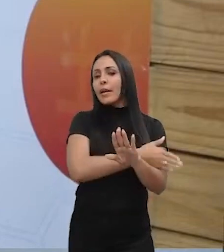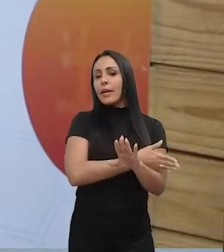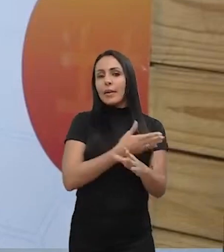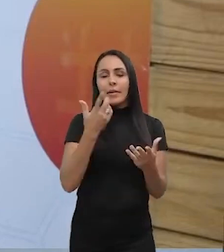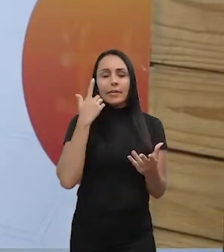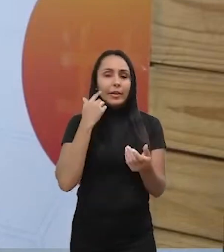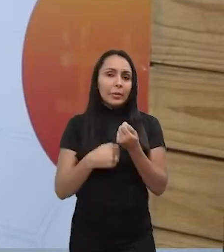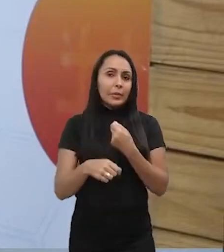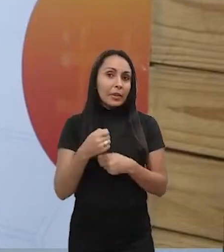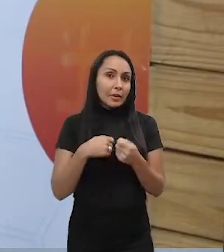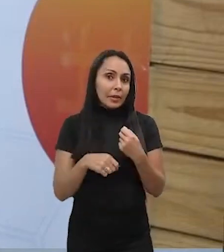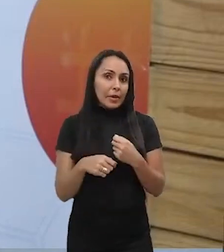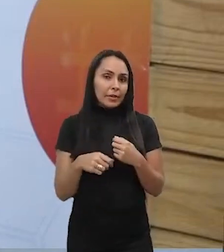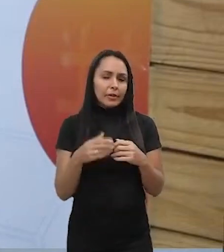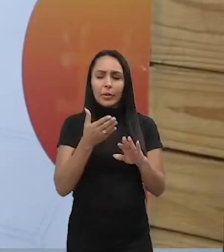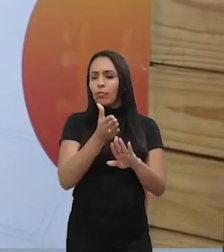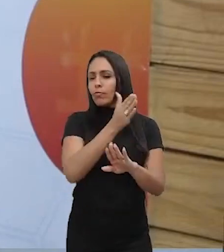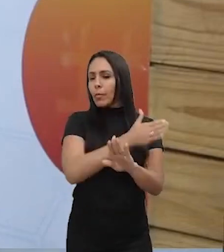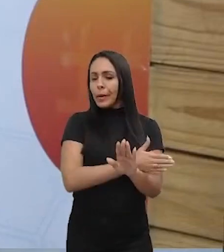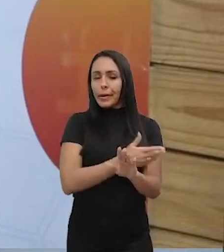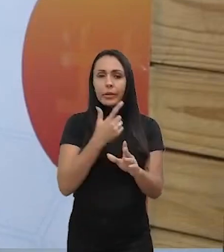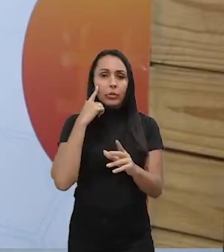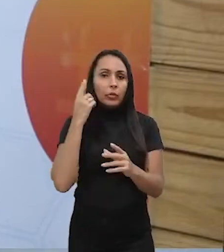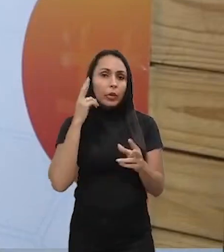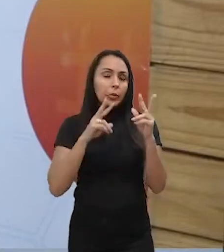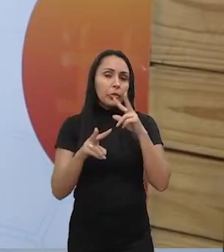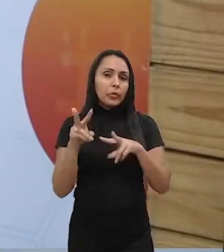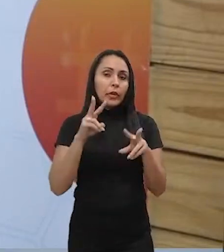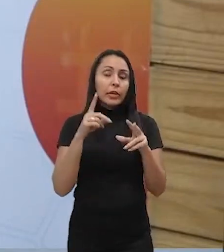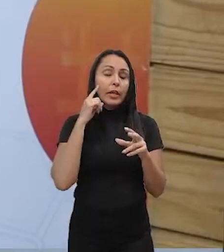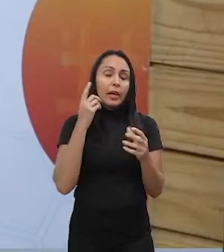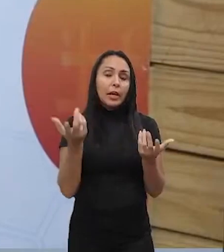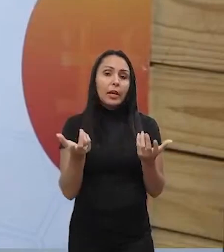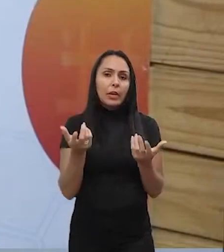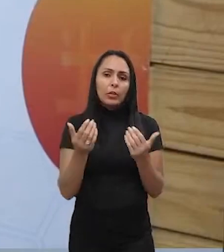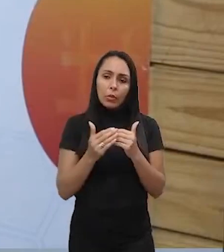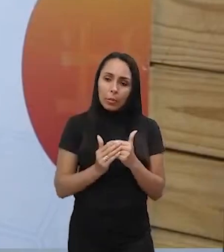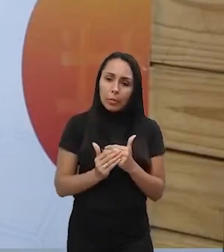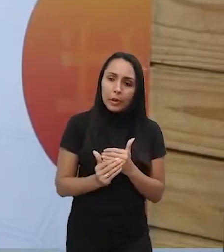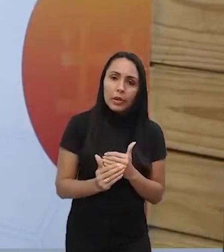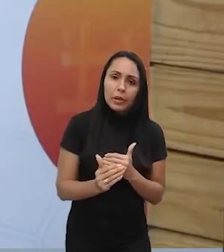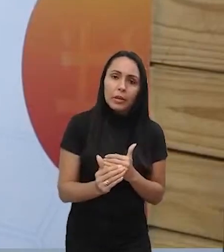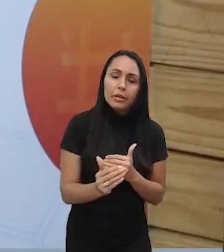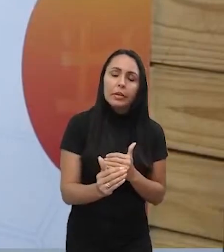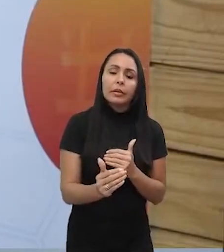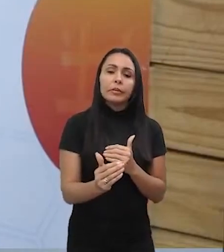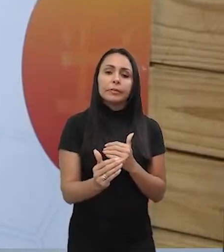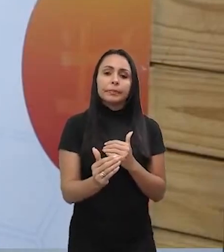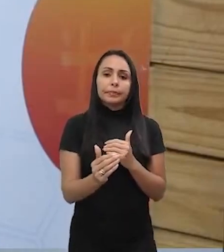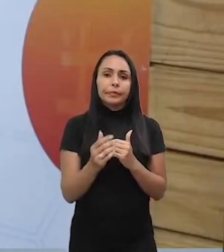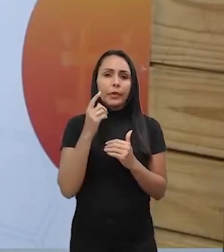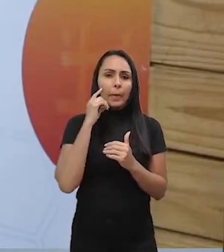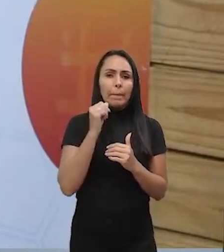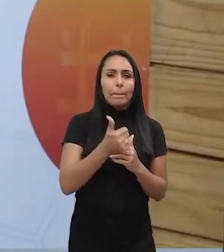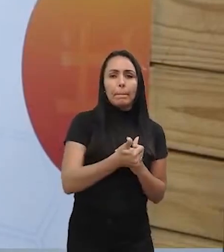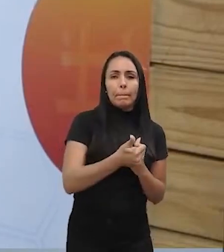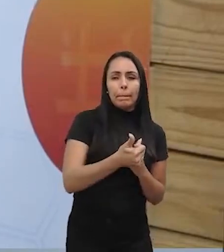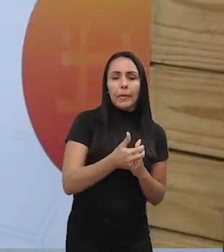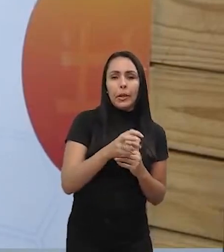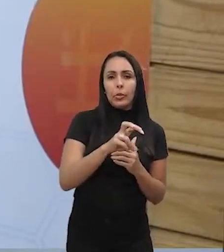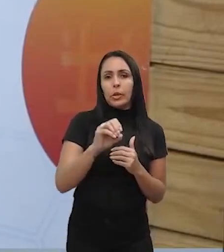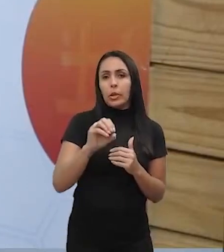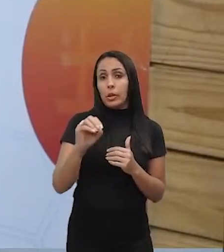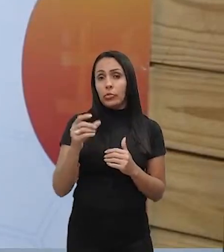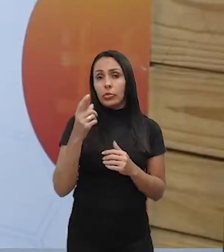administrativos. Dentro dos antecedentes administrativos, nós vamos ver que a administração ela começa lá pelos idos de 1500,